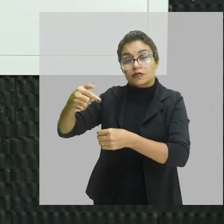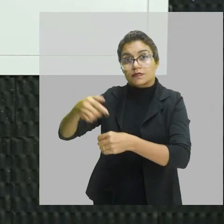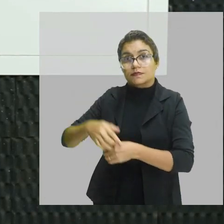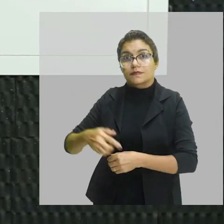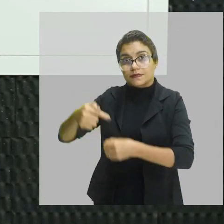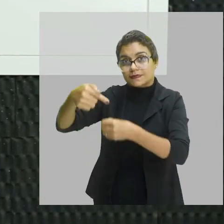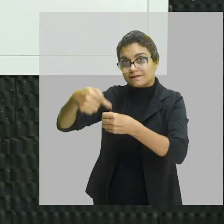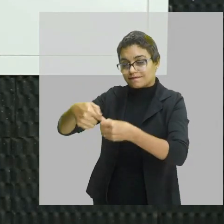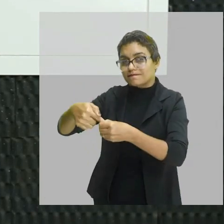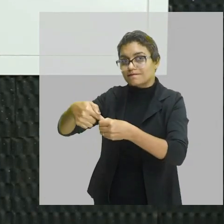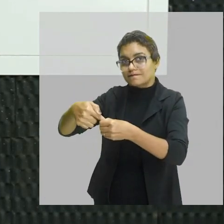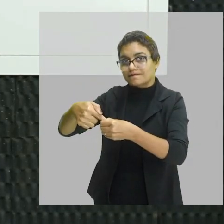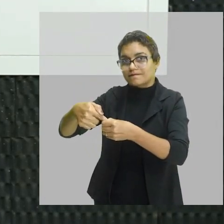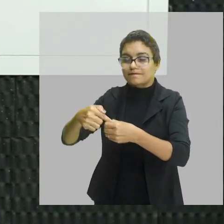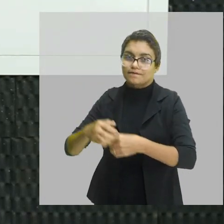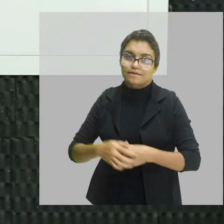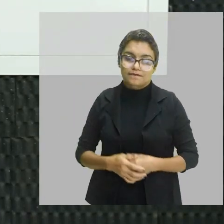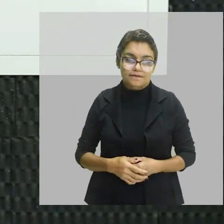a gasolina.